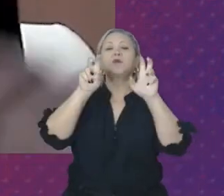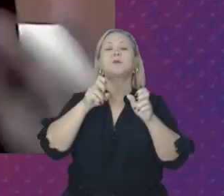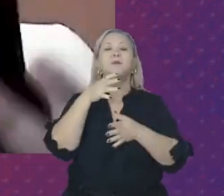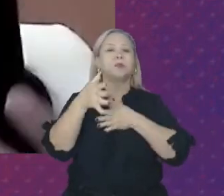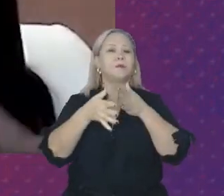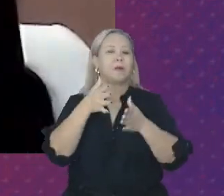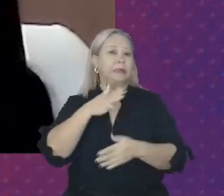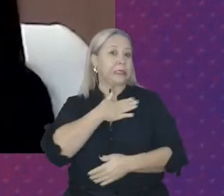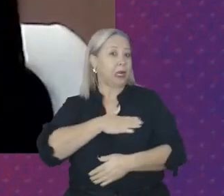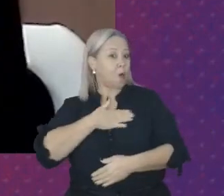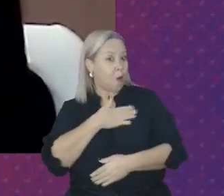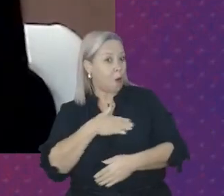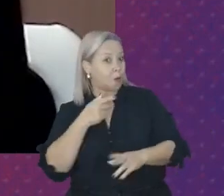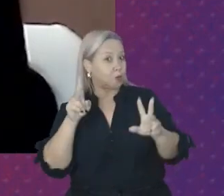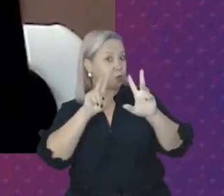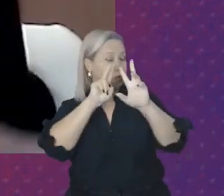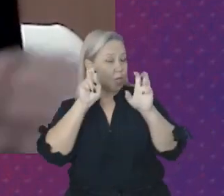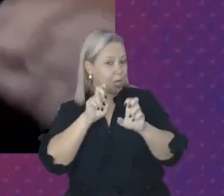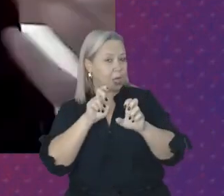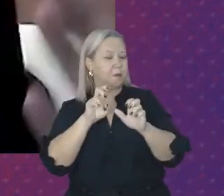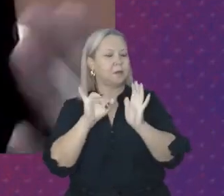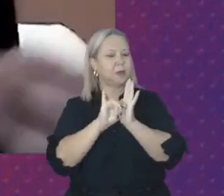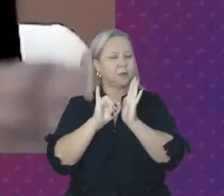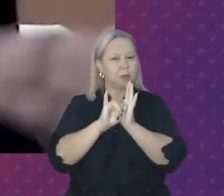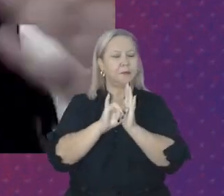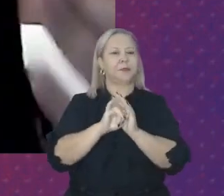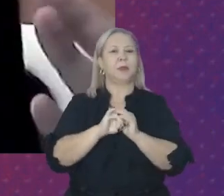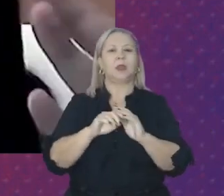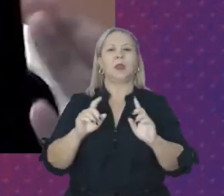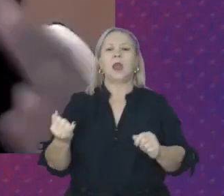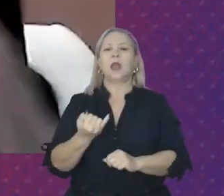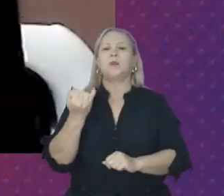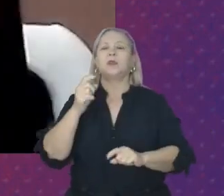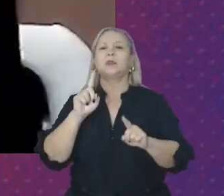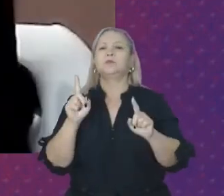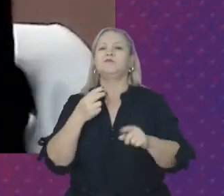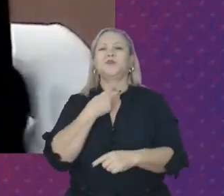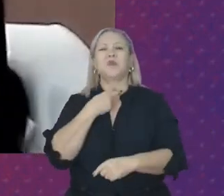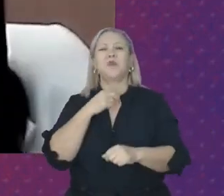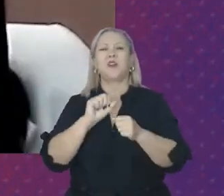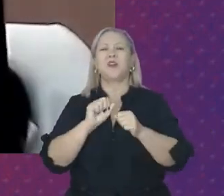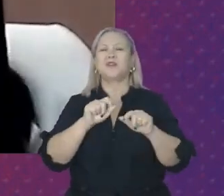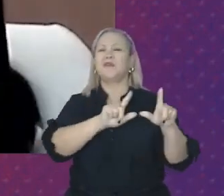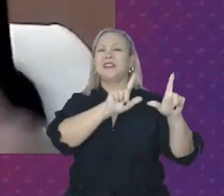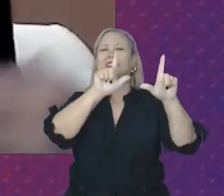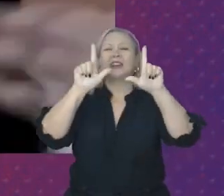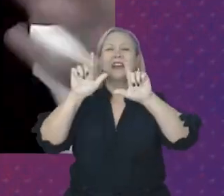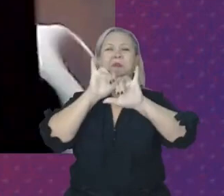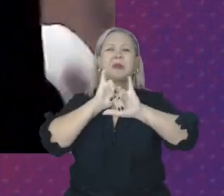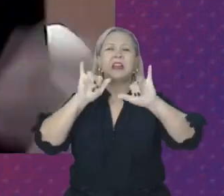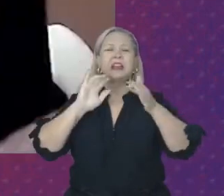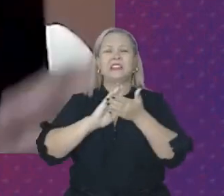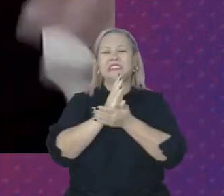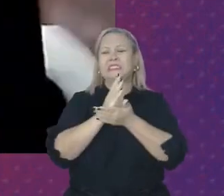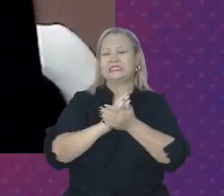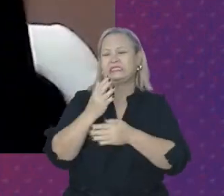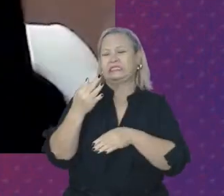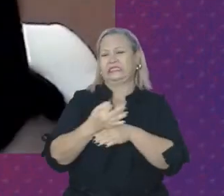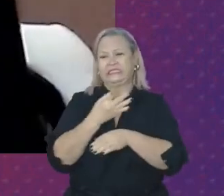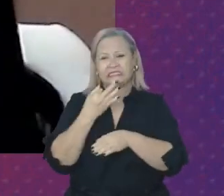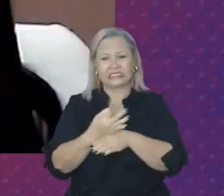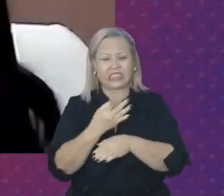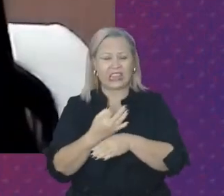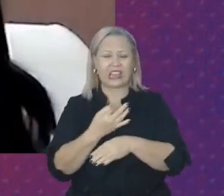fala. Por isso, é importante que você não faça do seu feed aquela coisa chata, onde você coloca que